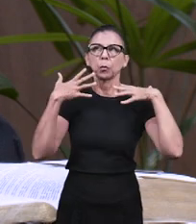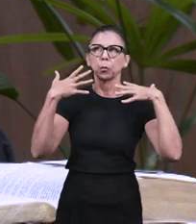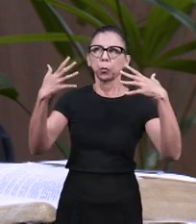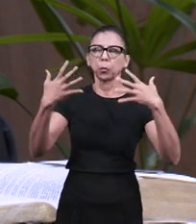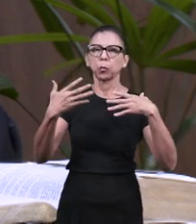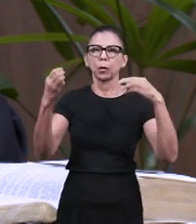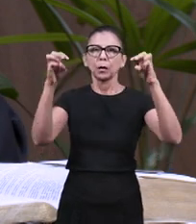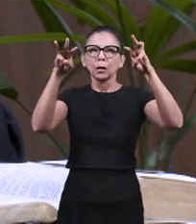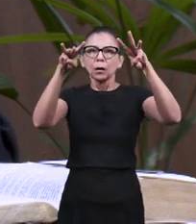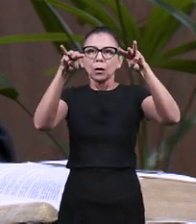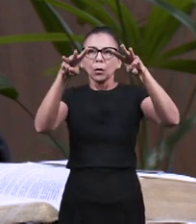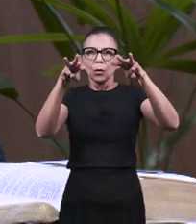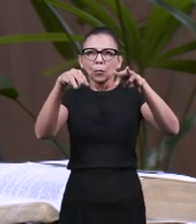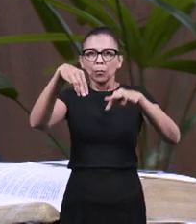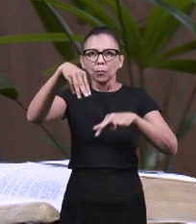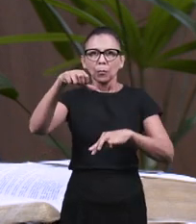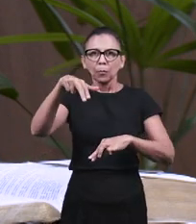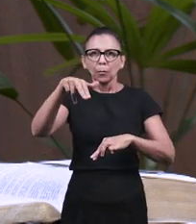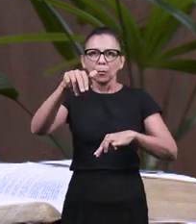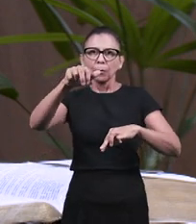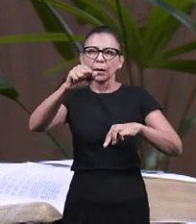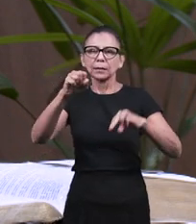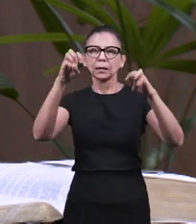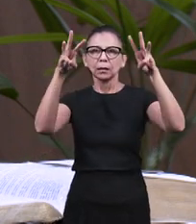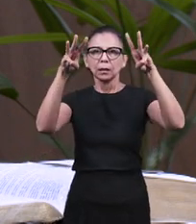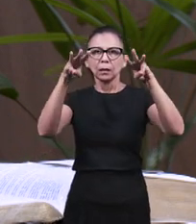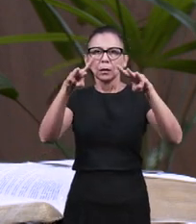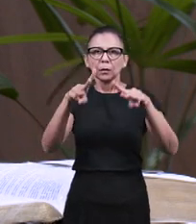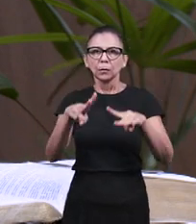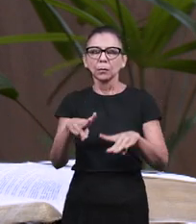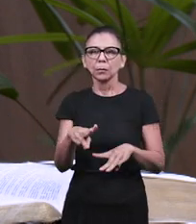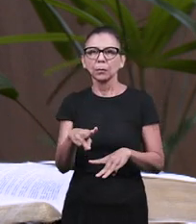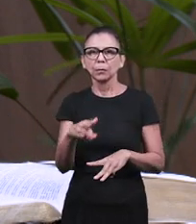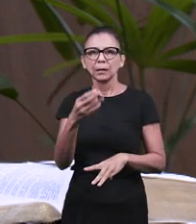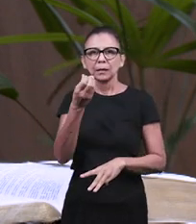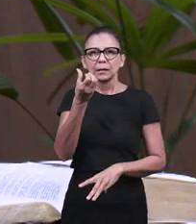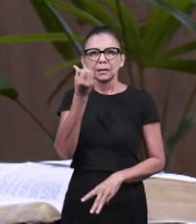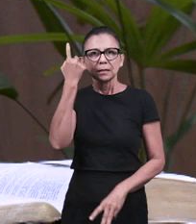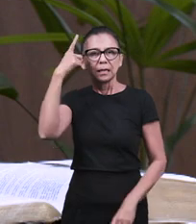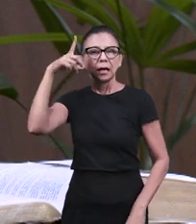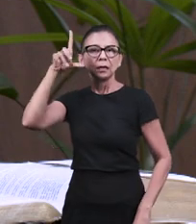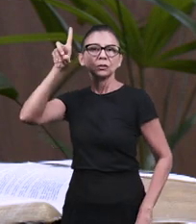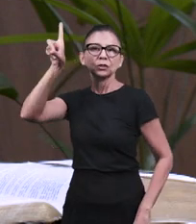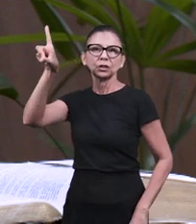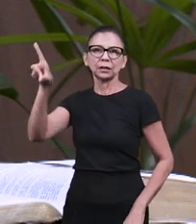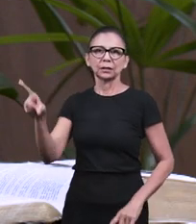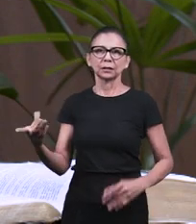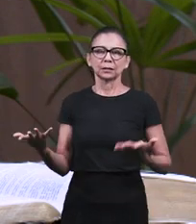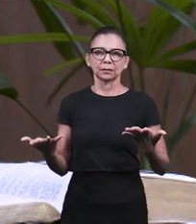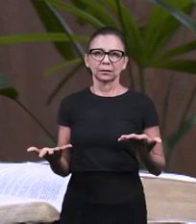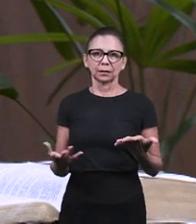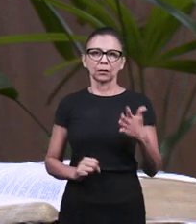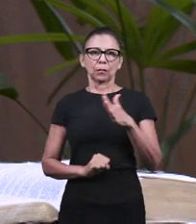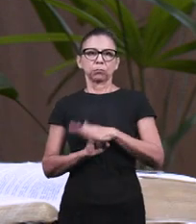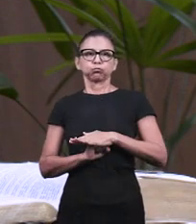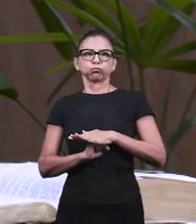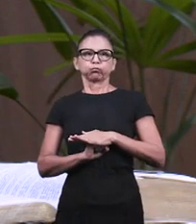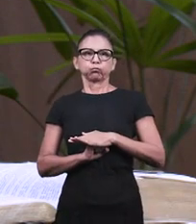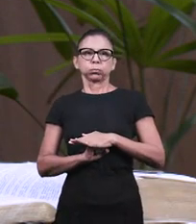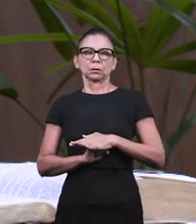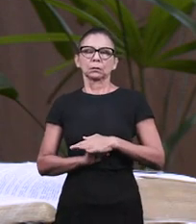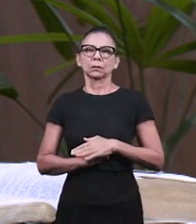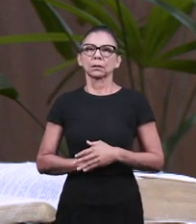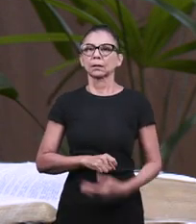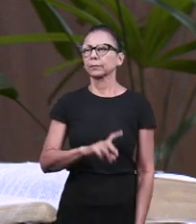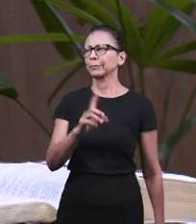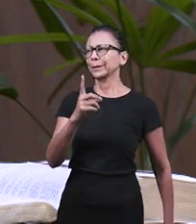dias, então agora vou ser saciado. Mas só fomos saciados quando veio Jesus, o pão da vida, né? Glória a Deus.